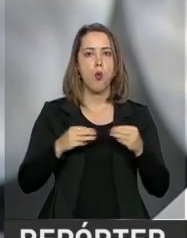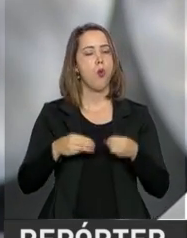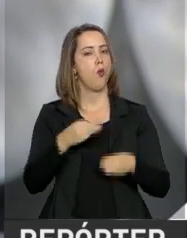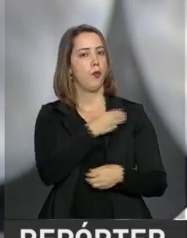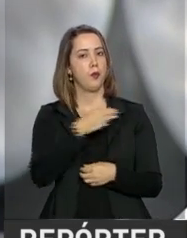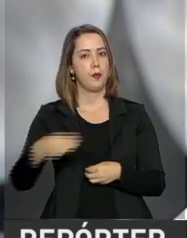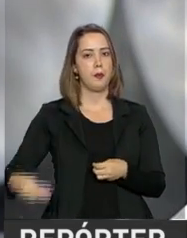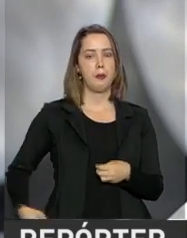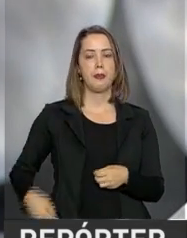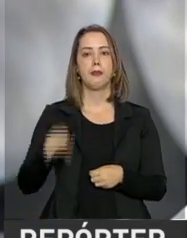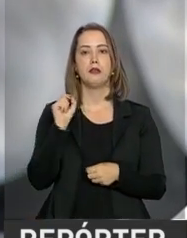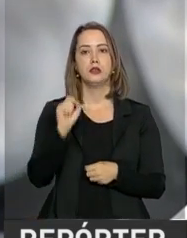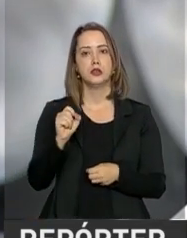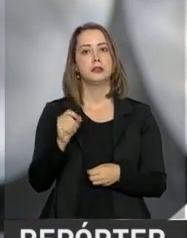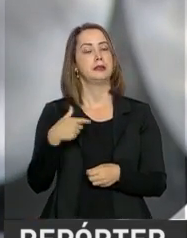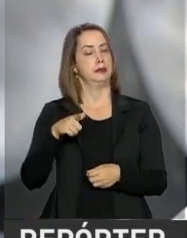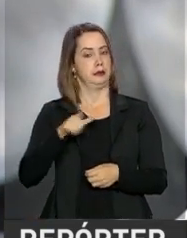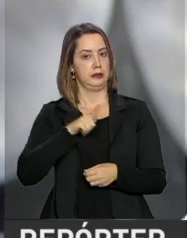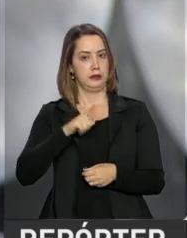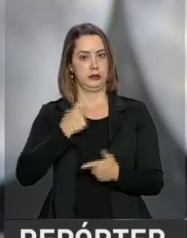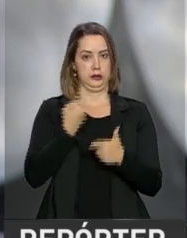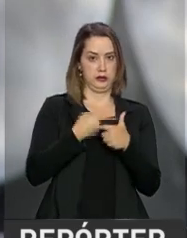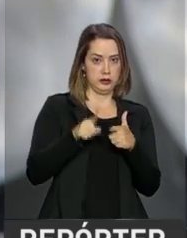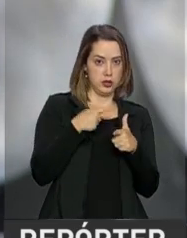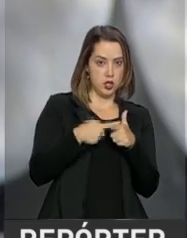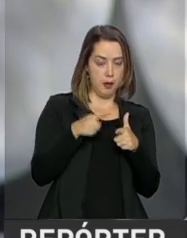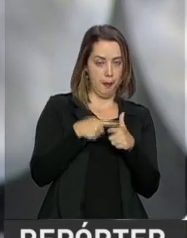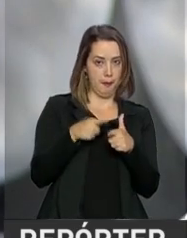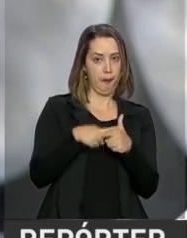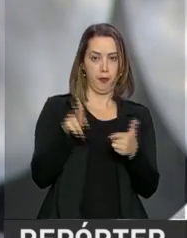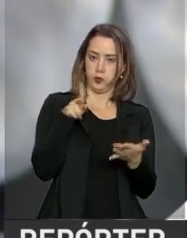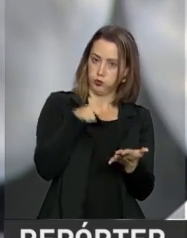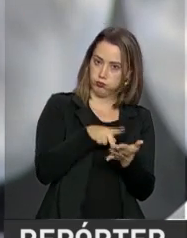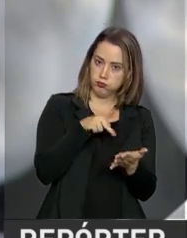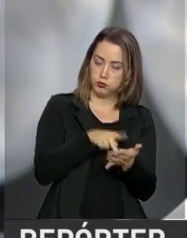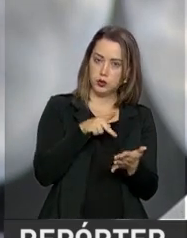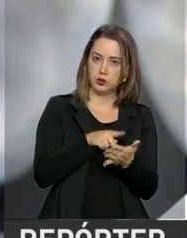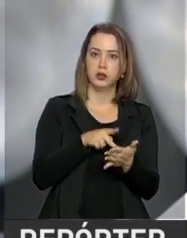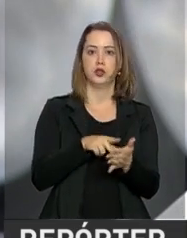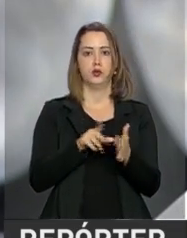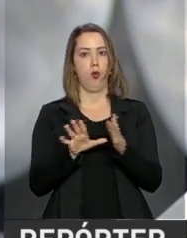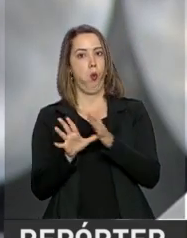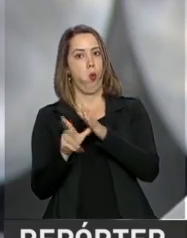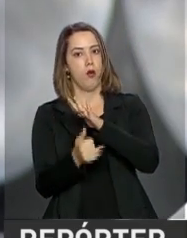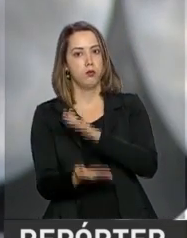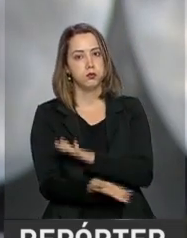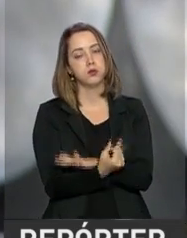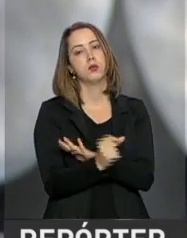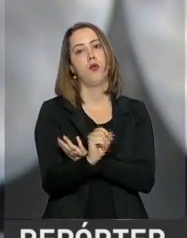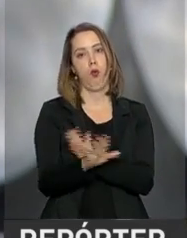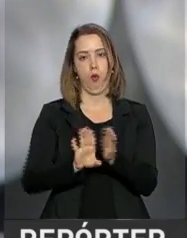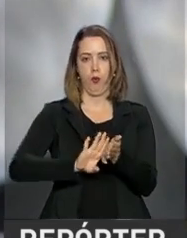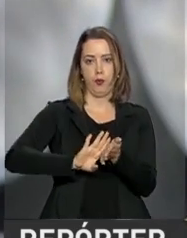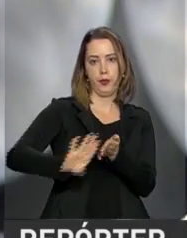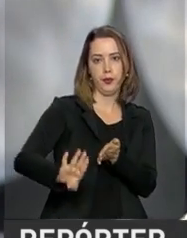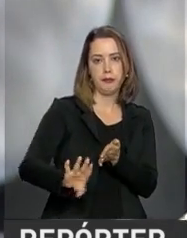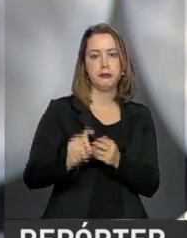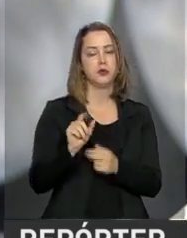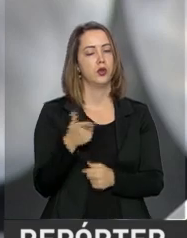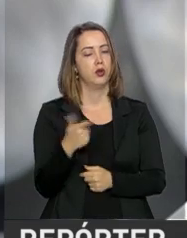eh que se envolva eh com provad algum ilícito será afastado então não há nenhum